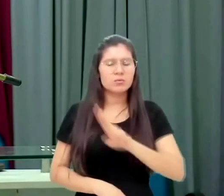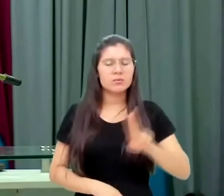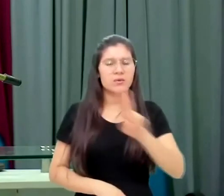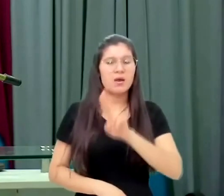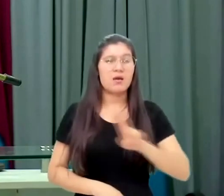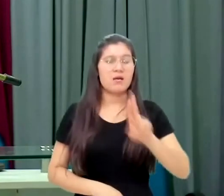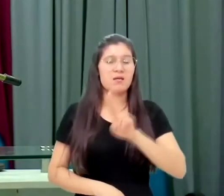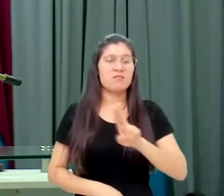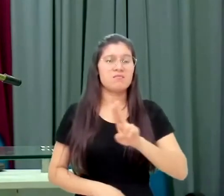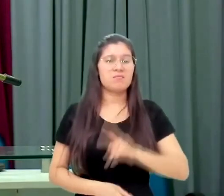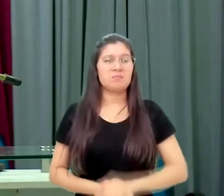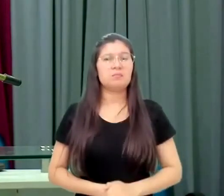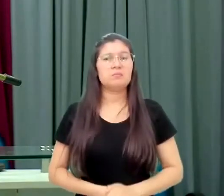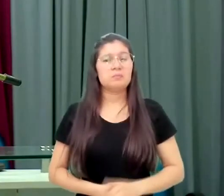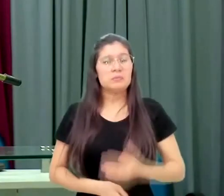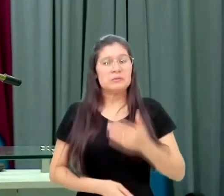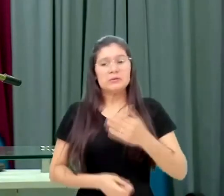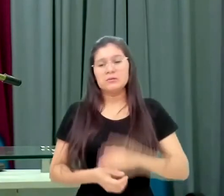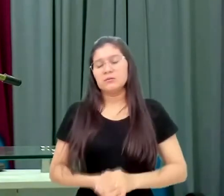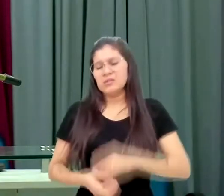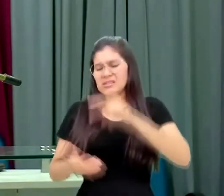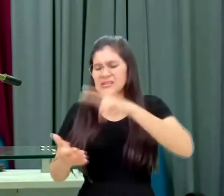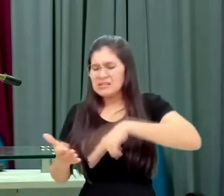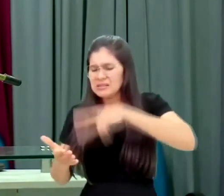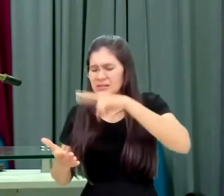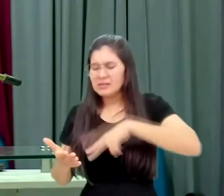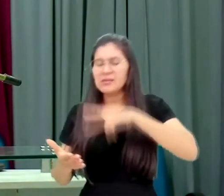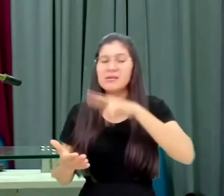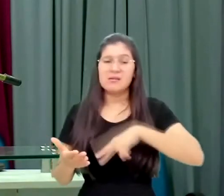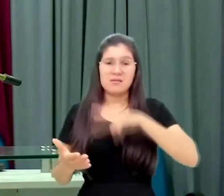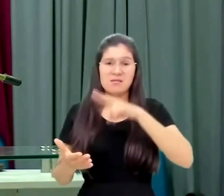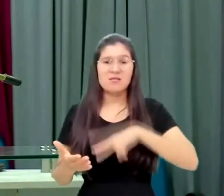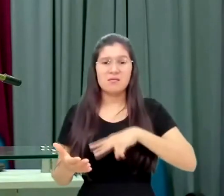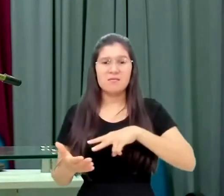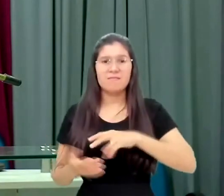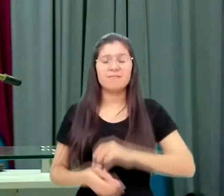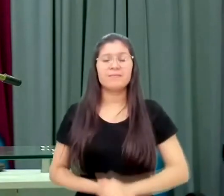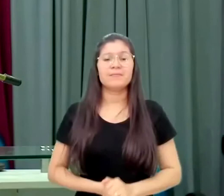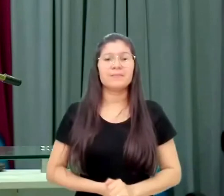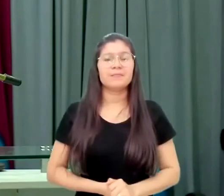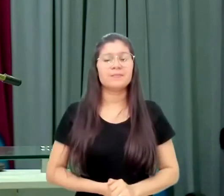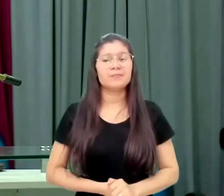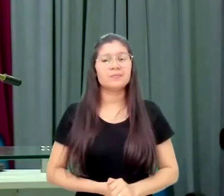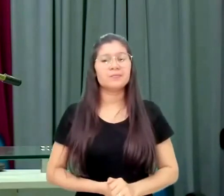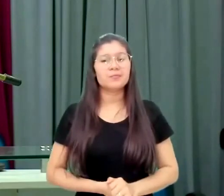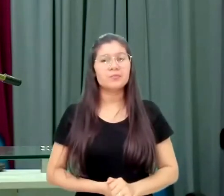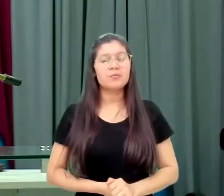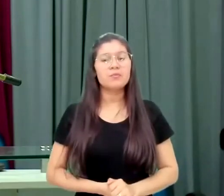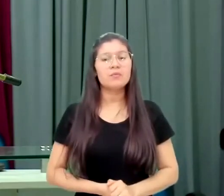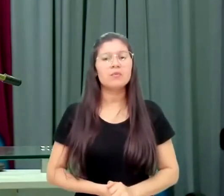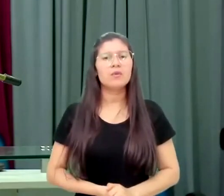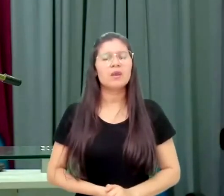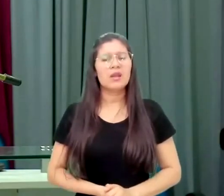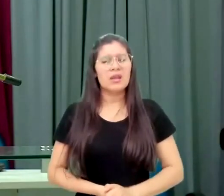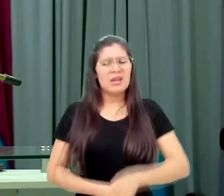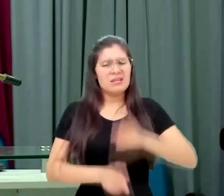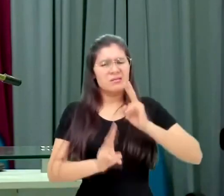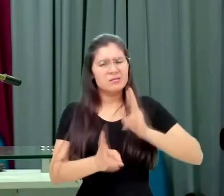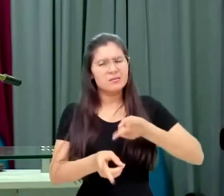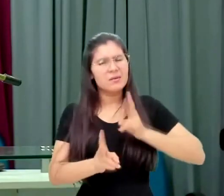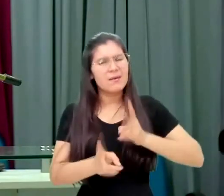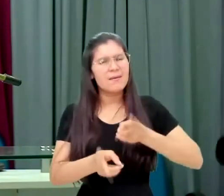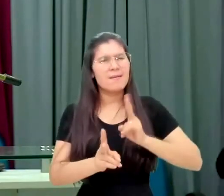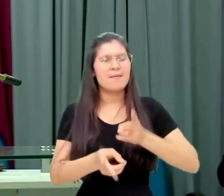nosso alimento. Aleluia. Façamos dela o nosso lugar de dormir, que em todos os momentos das nossas